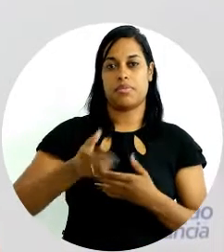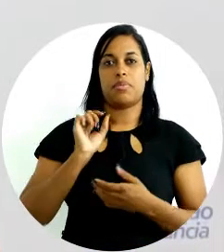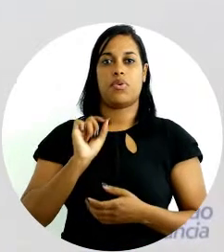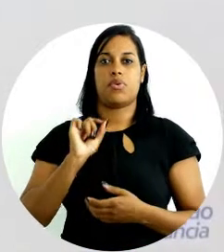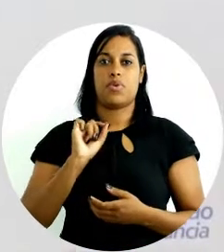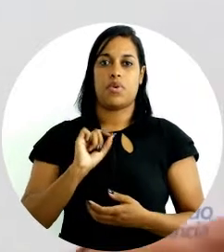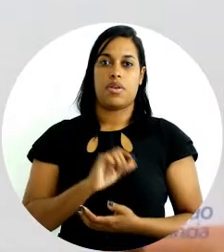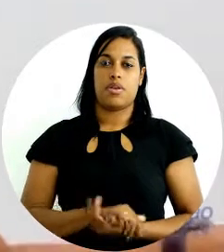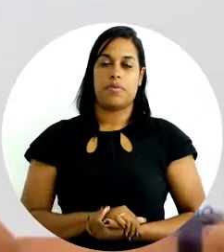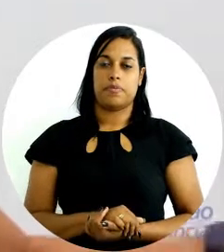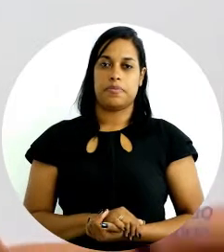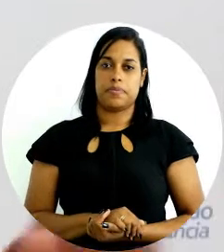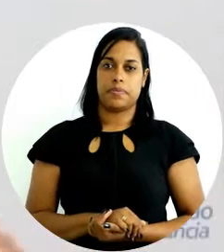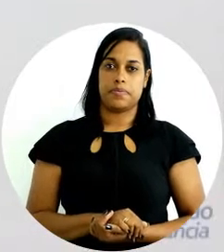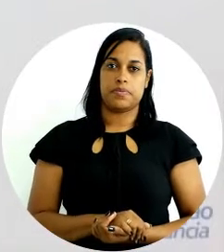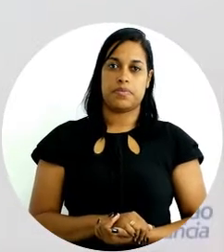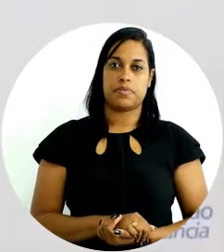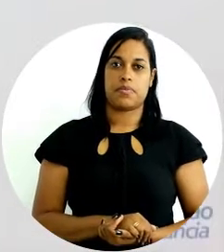participou